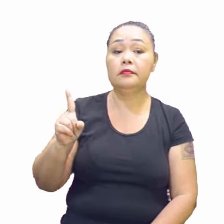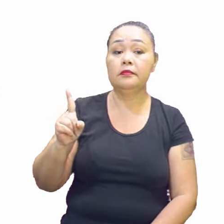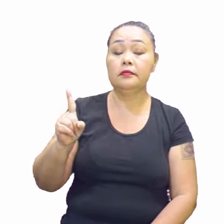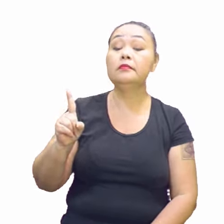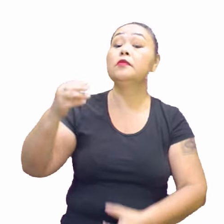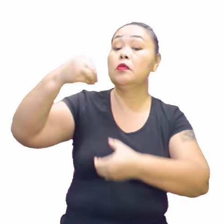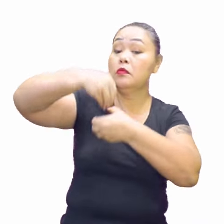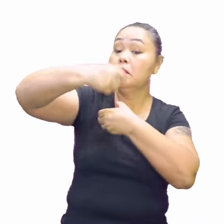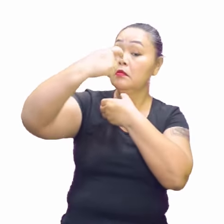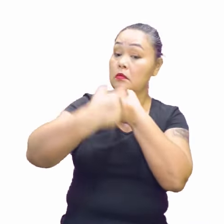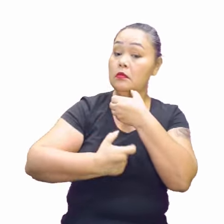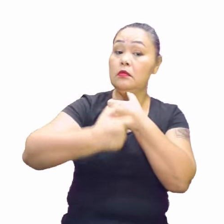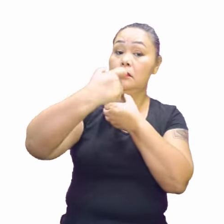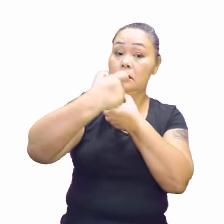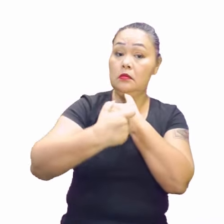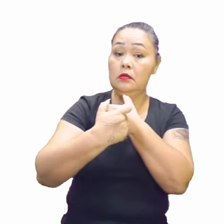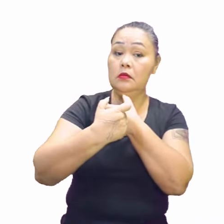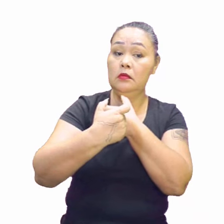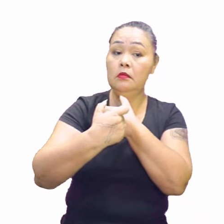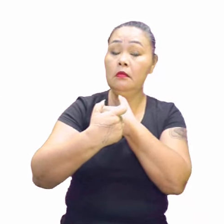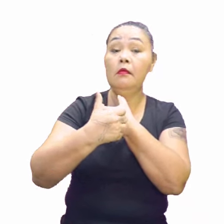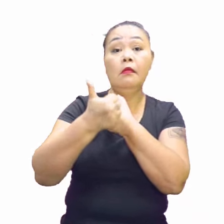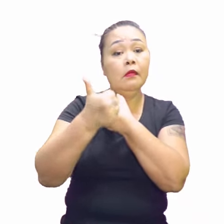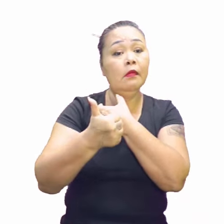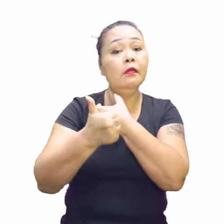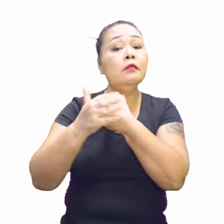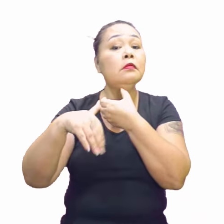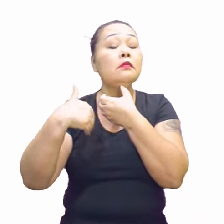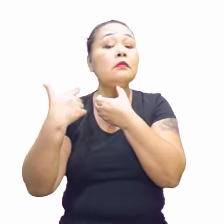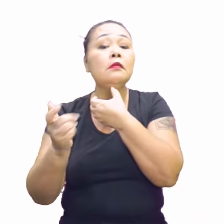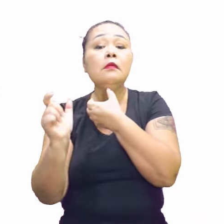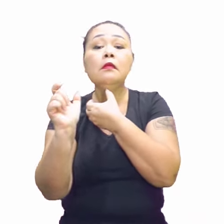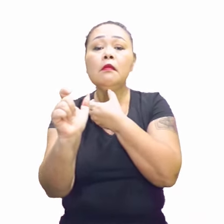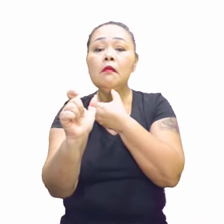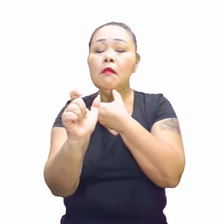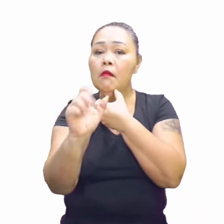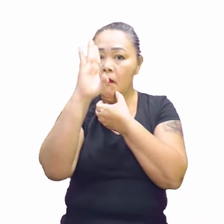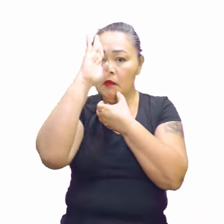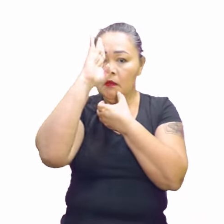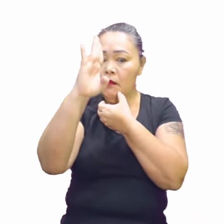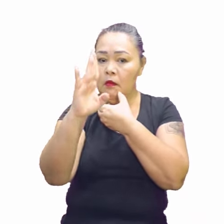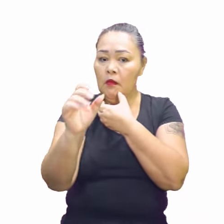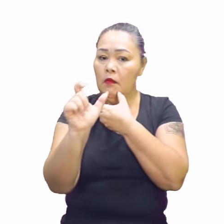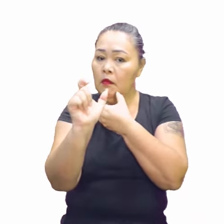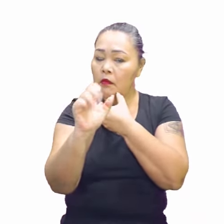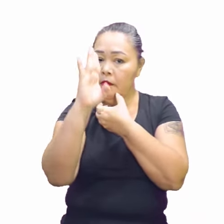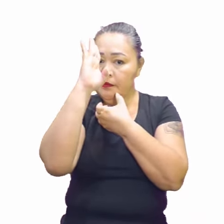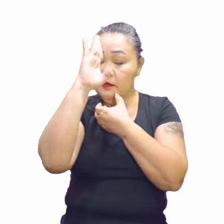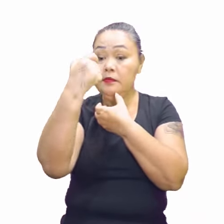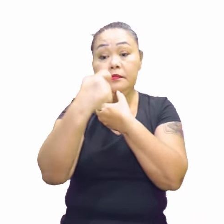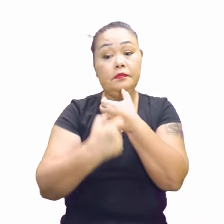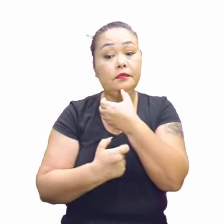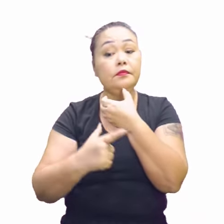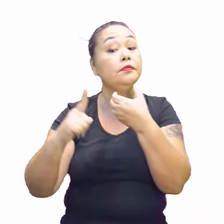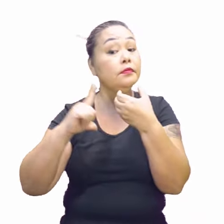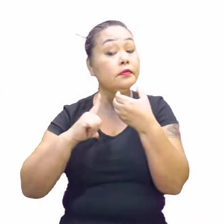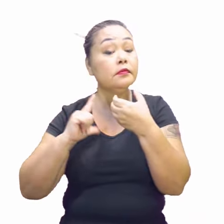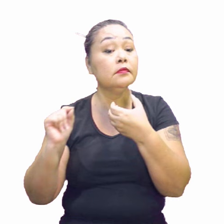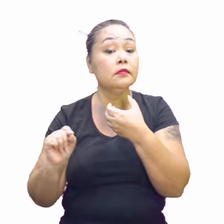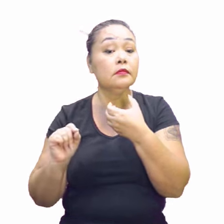o sujeito está aqui, ó. Tá bom? E qual é a palavra principal do sujeito? Eu tenho o